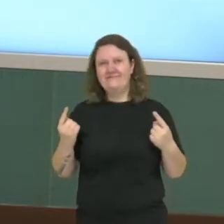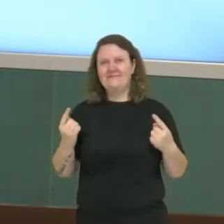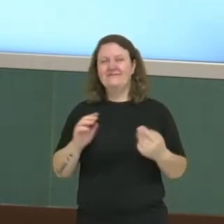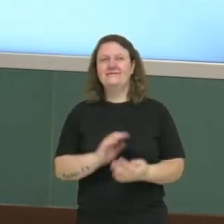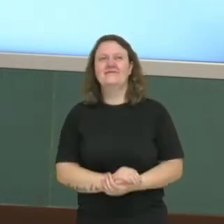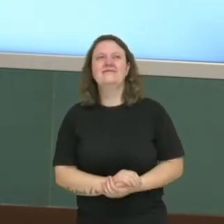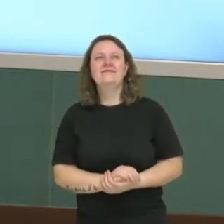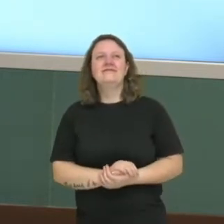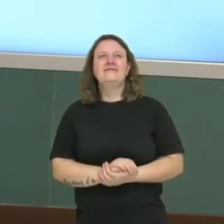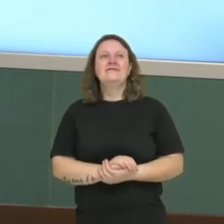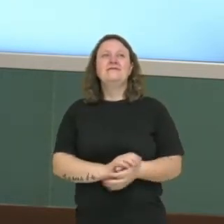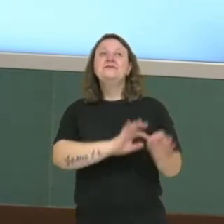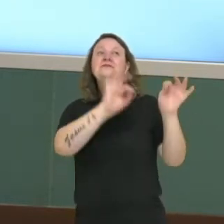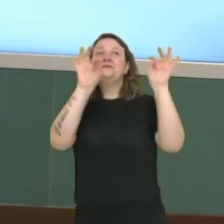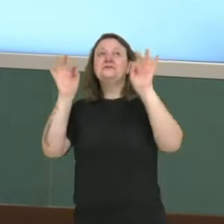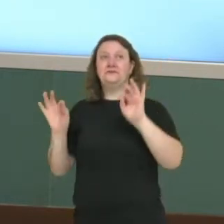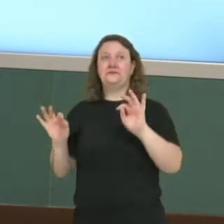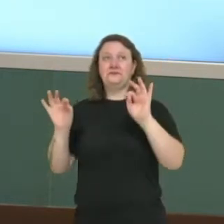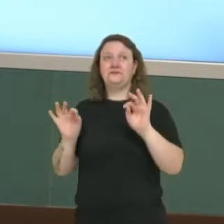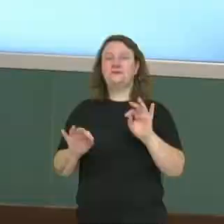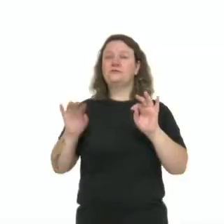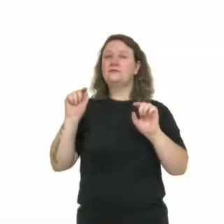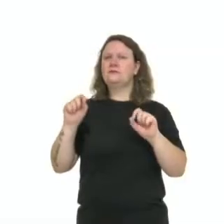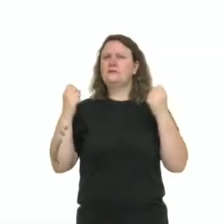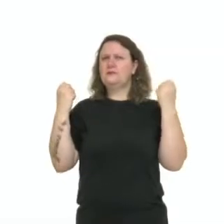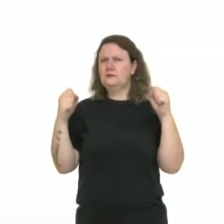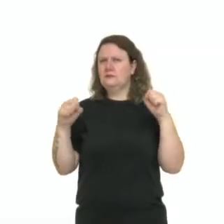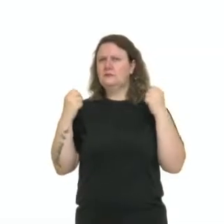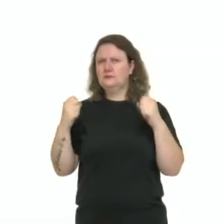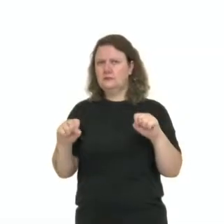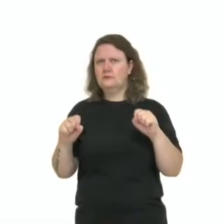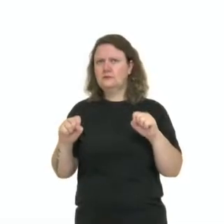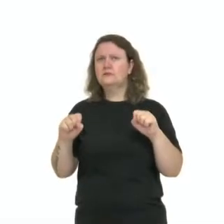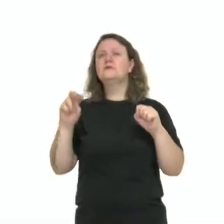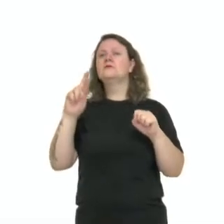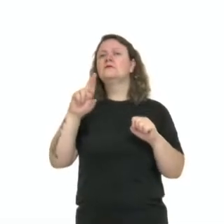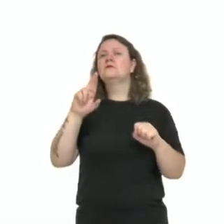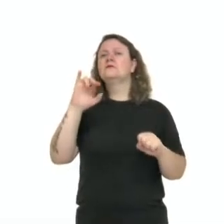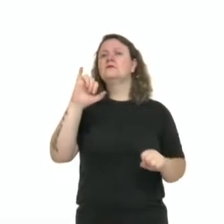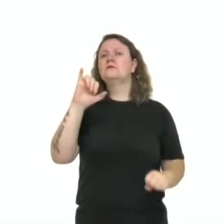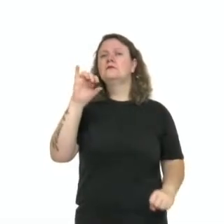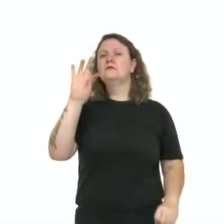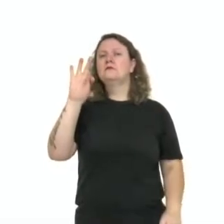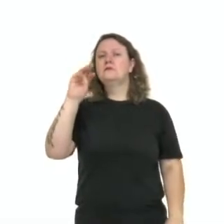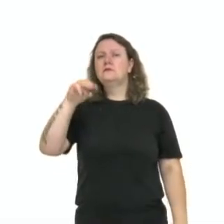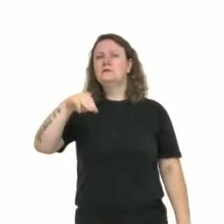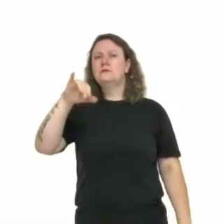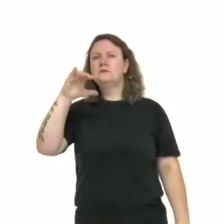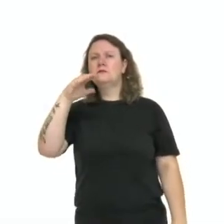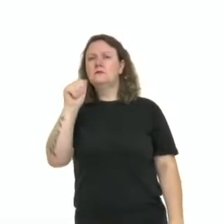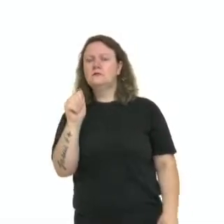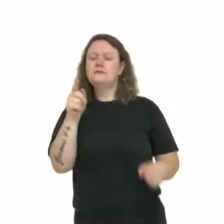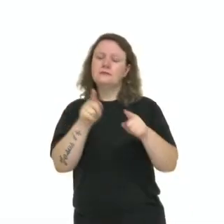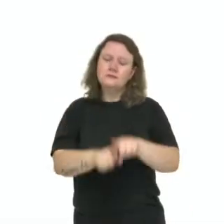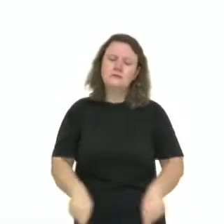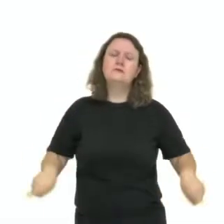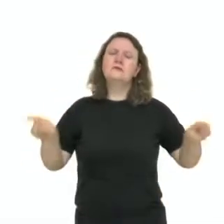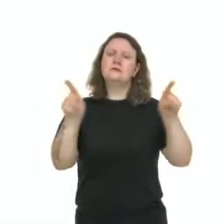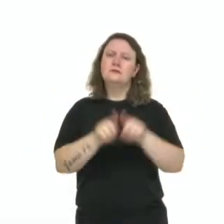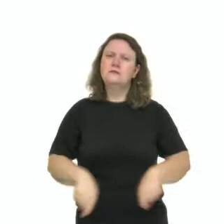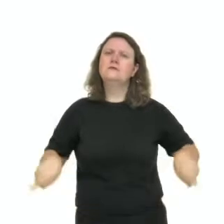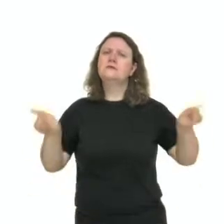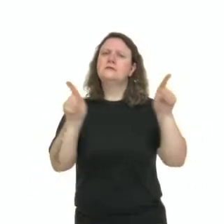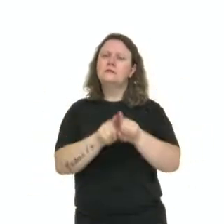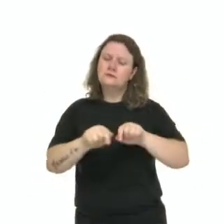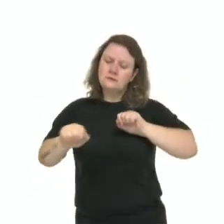percurso, ok? O ciclismo, então, é uma atividade física rítmica que repete o mesmo movimento